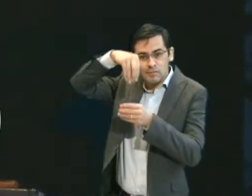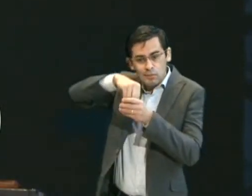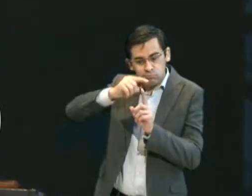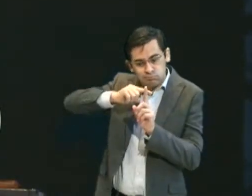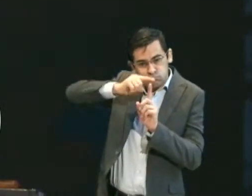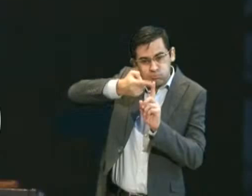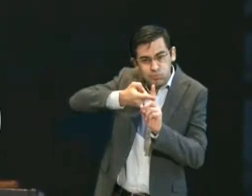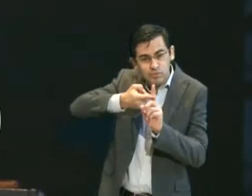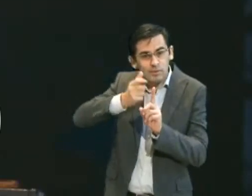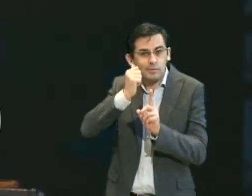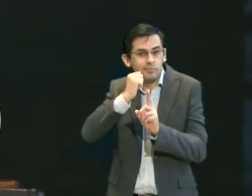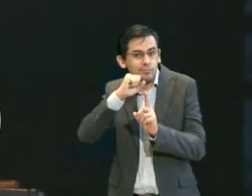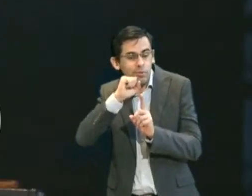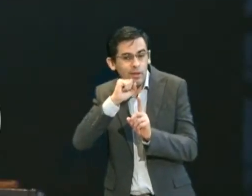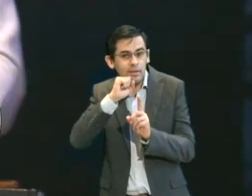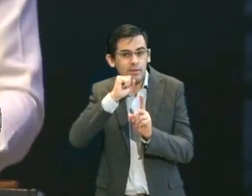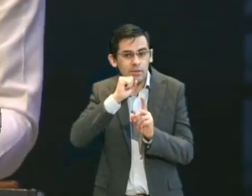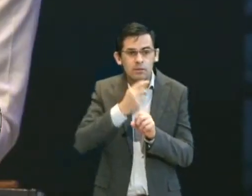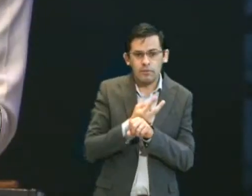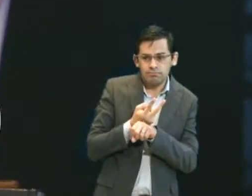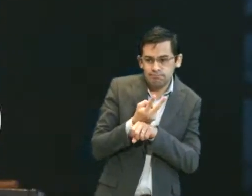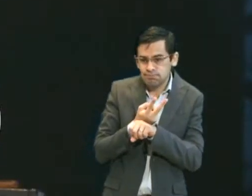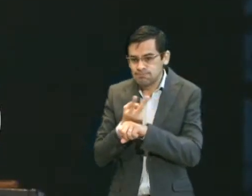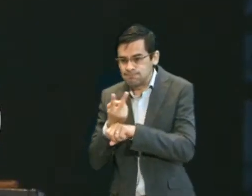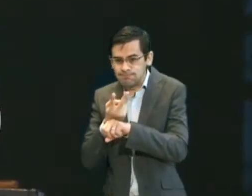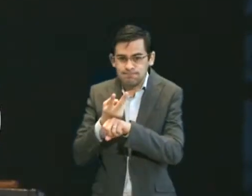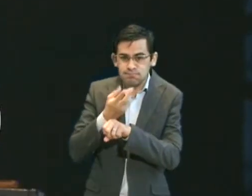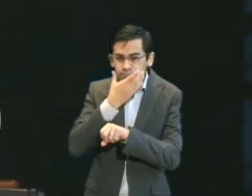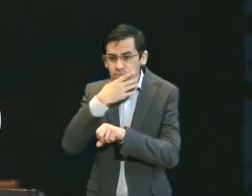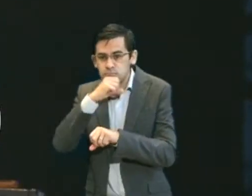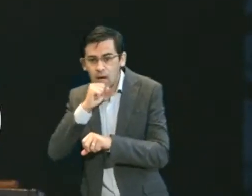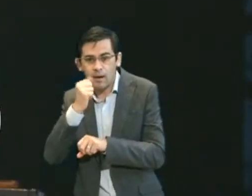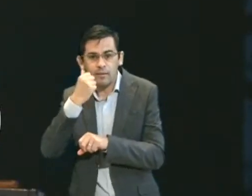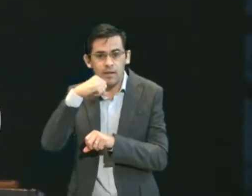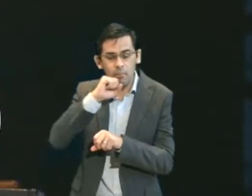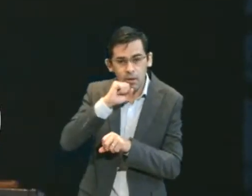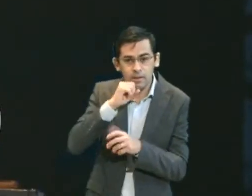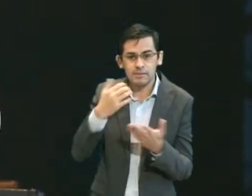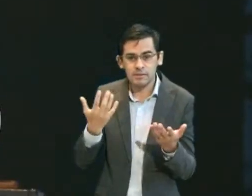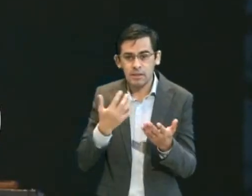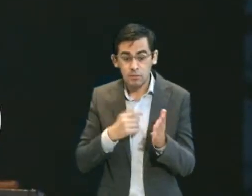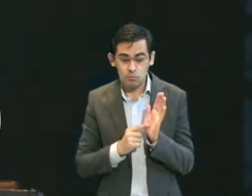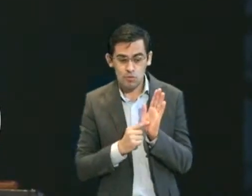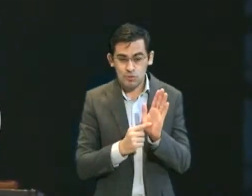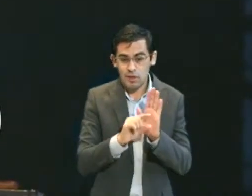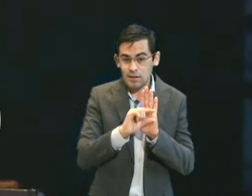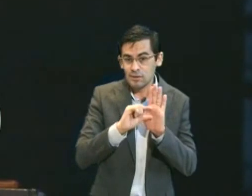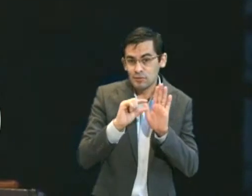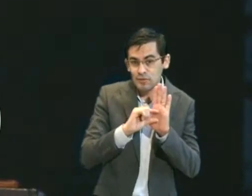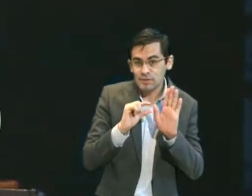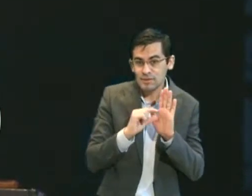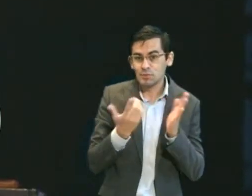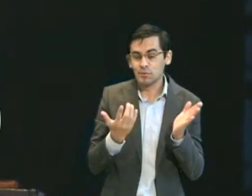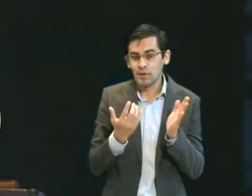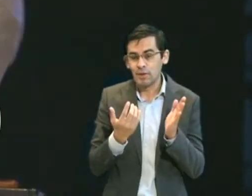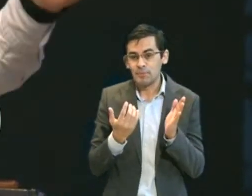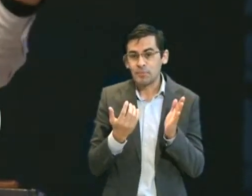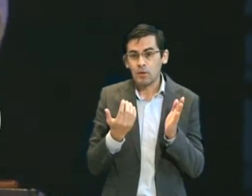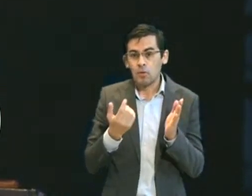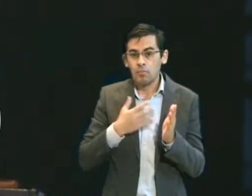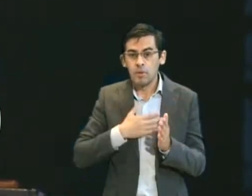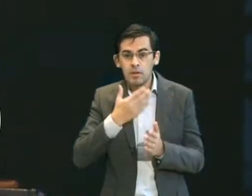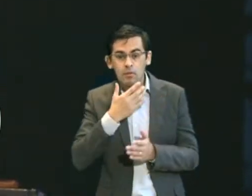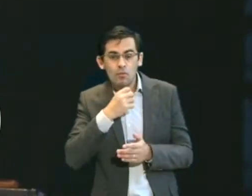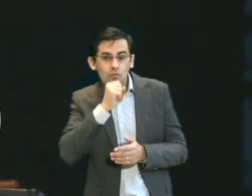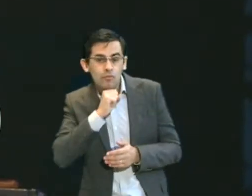mãe. Quando ele vai procurar os pais, para mostrar o texto que Deus tinha revelado em Jeremias, o meu avô